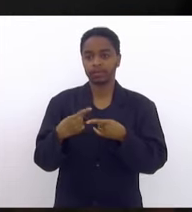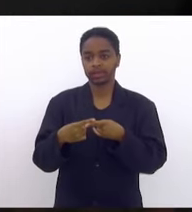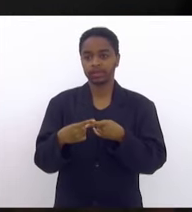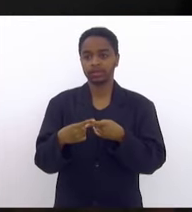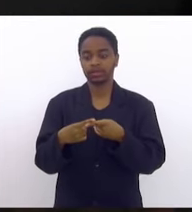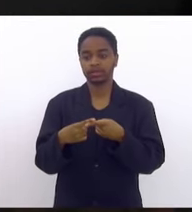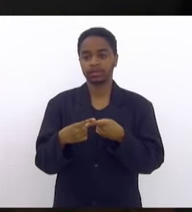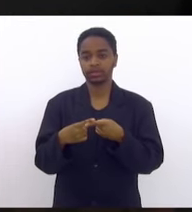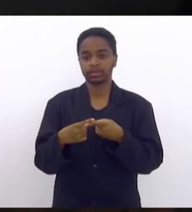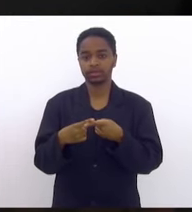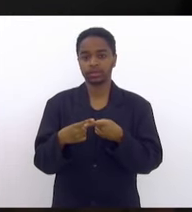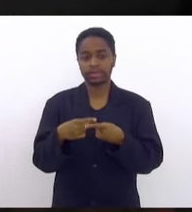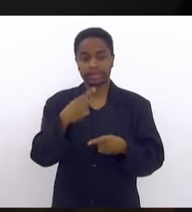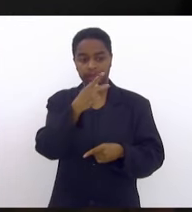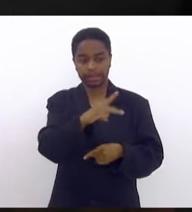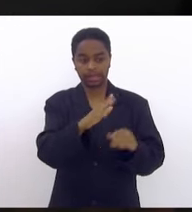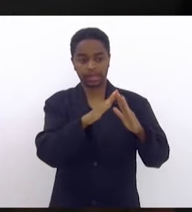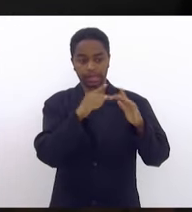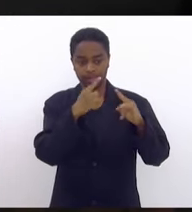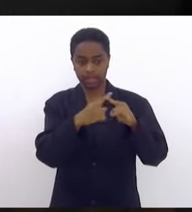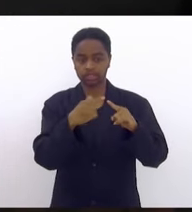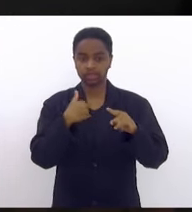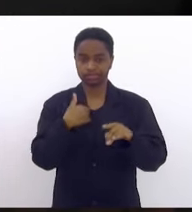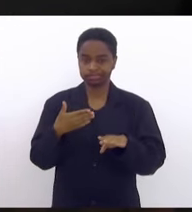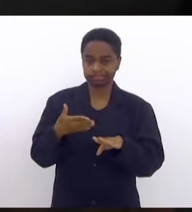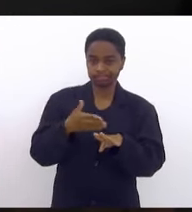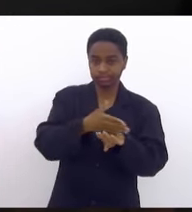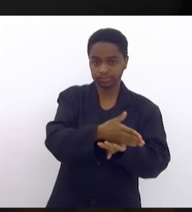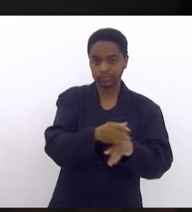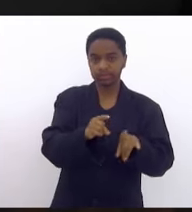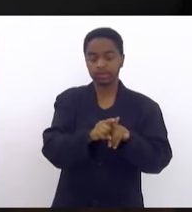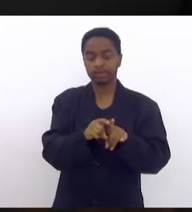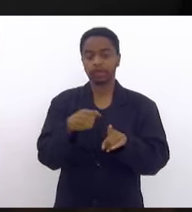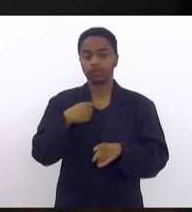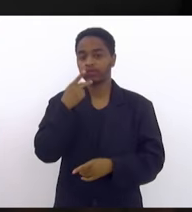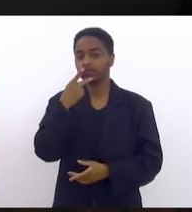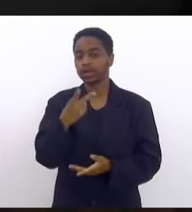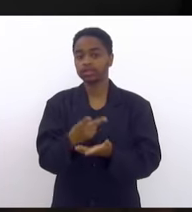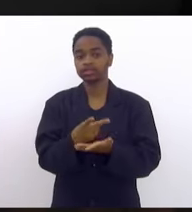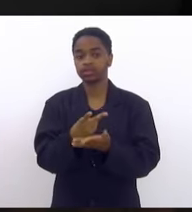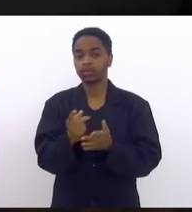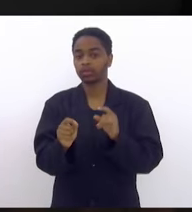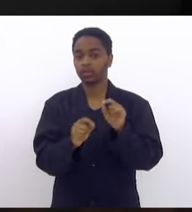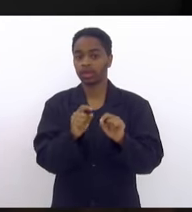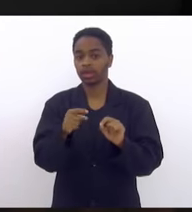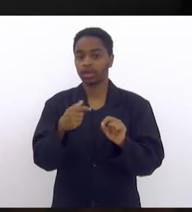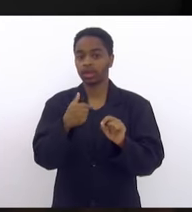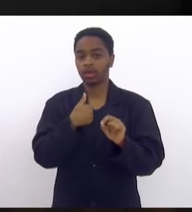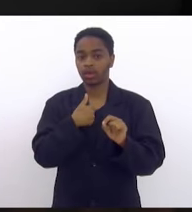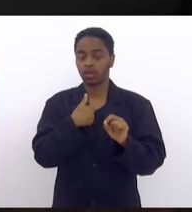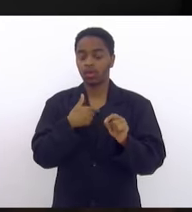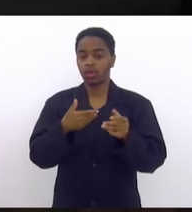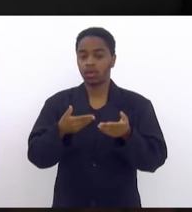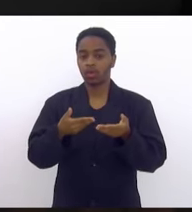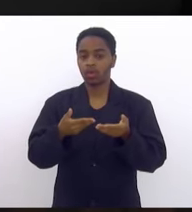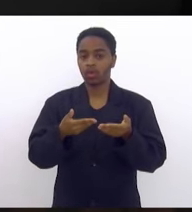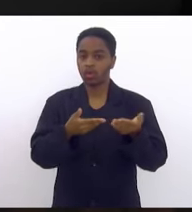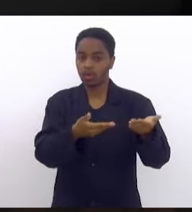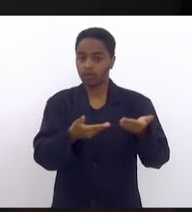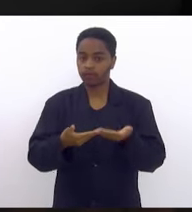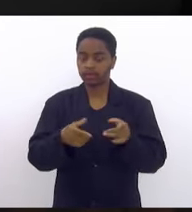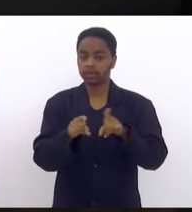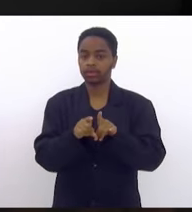Jordão, na igreja do pastor. E eu sempre falo que, na verdade, eu fiz um convite também ao